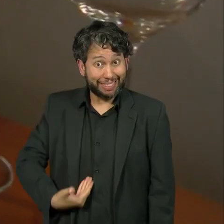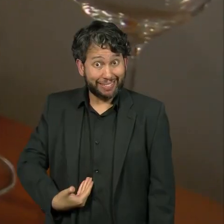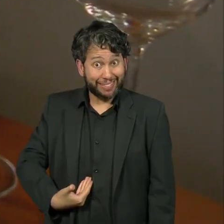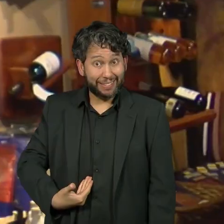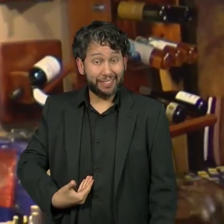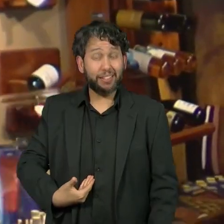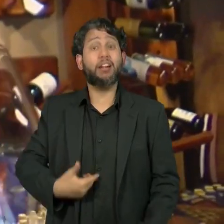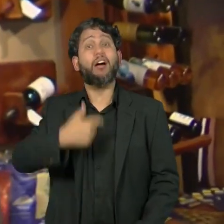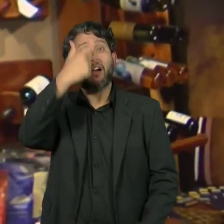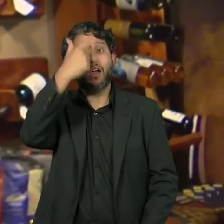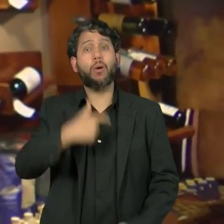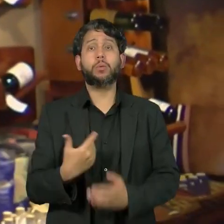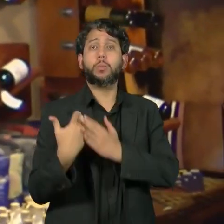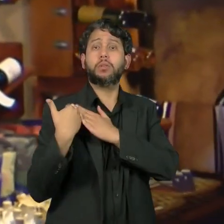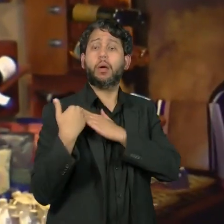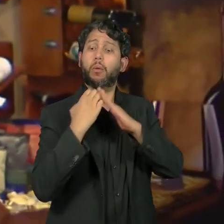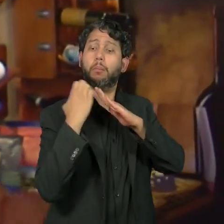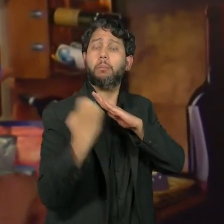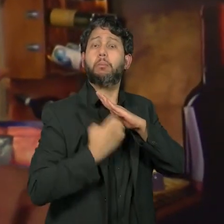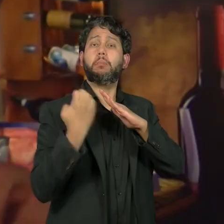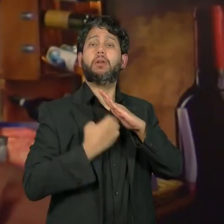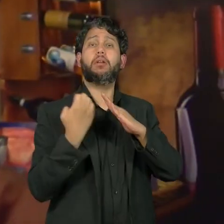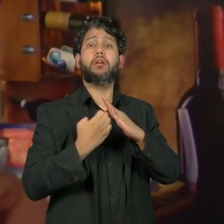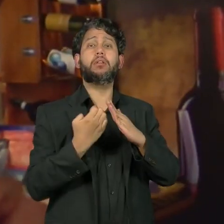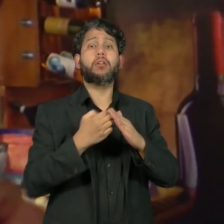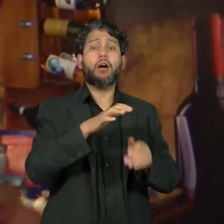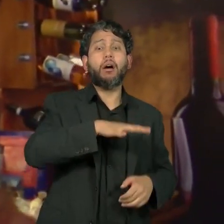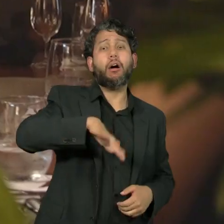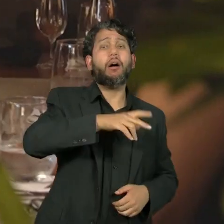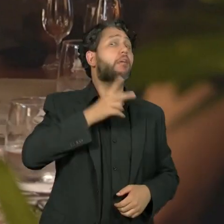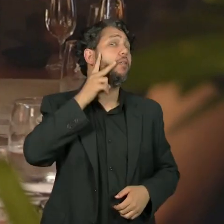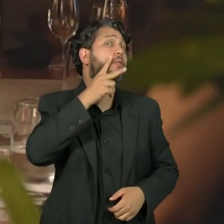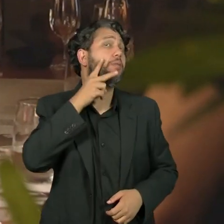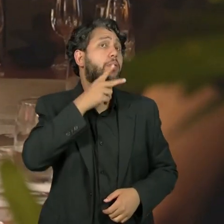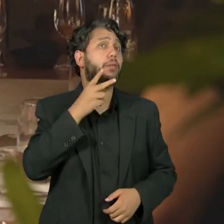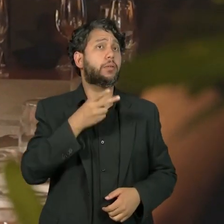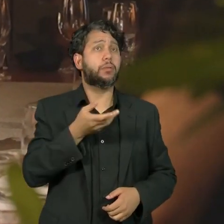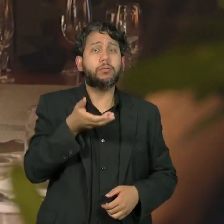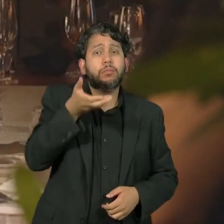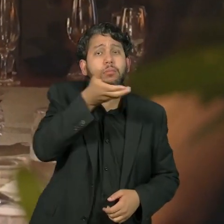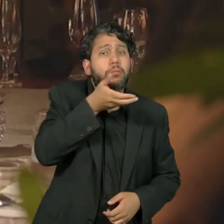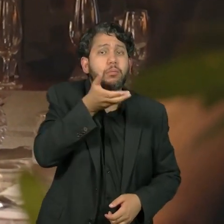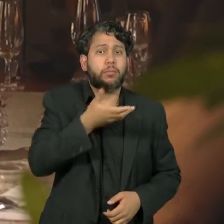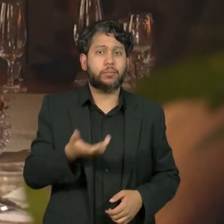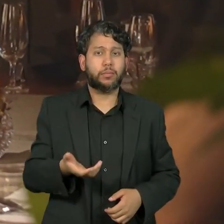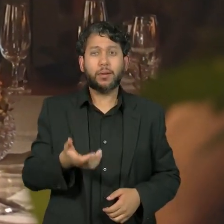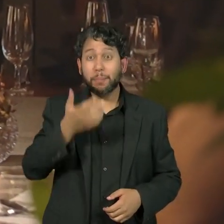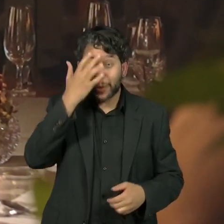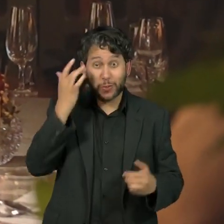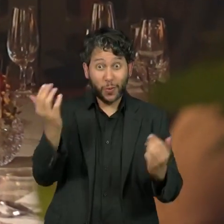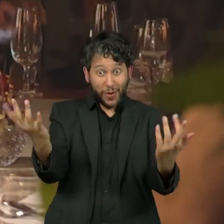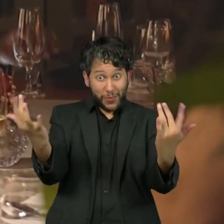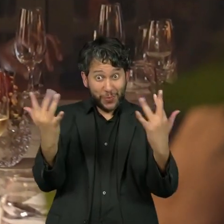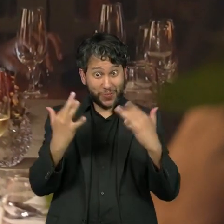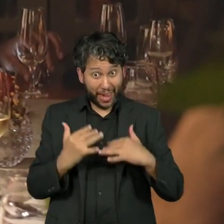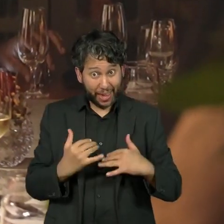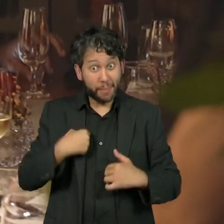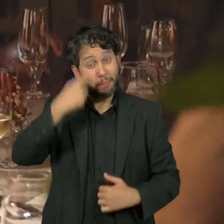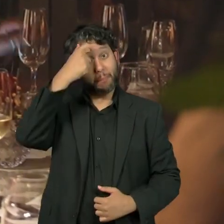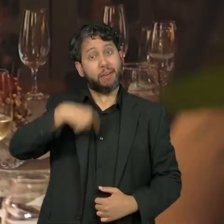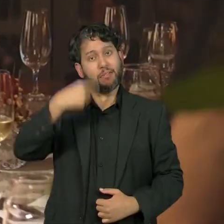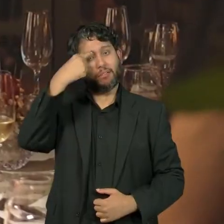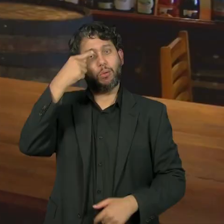à frente de uma empresa no ramo de vinhos. Naturalmente, as pessoas vêm e entendem eu como uma